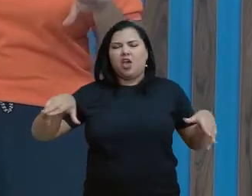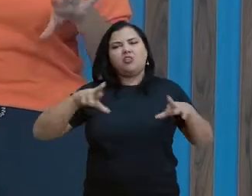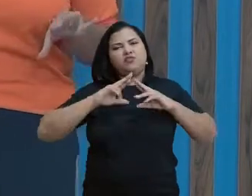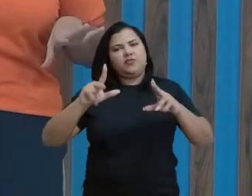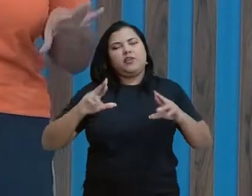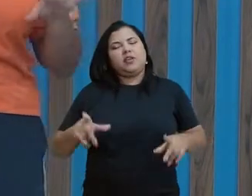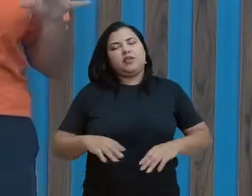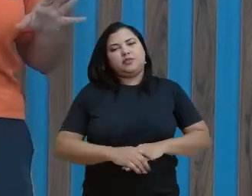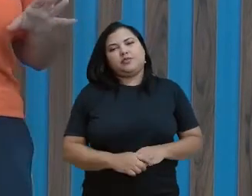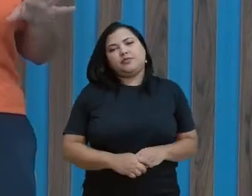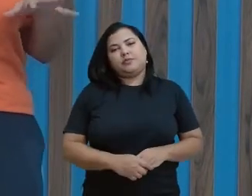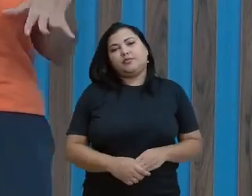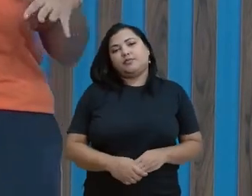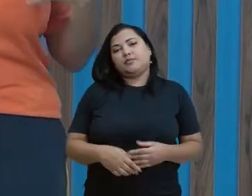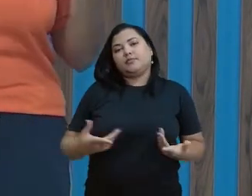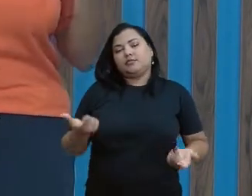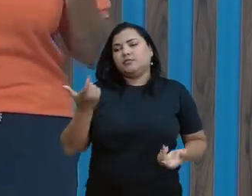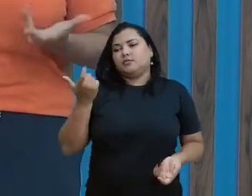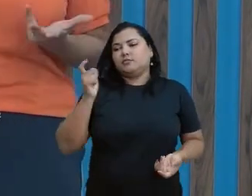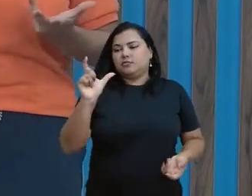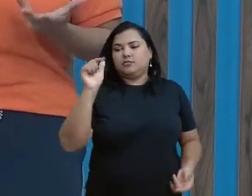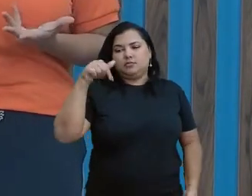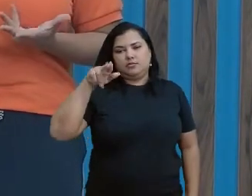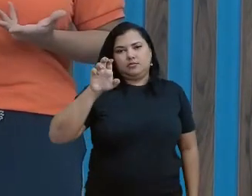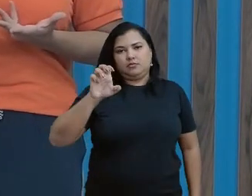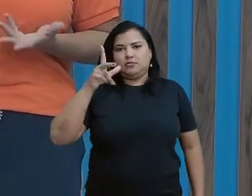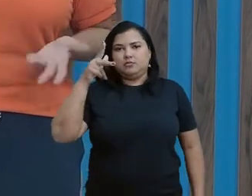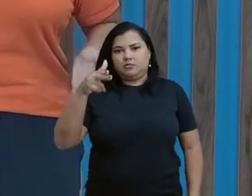não seria diferente com a palavra que.